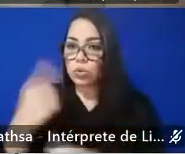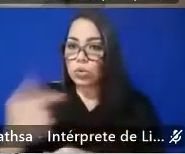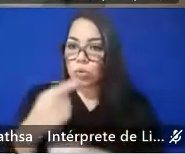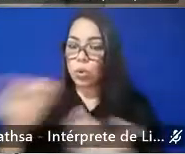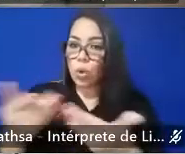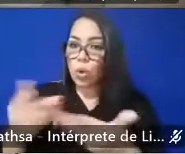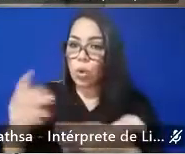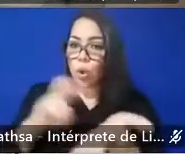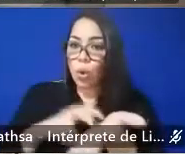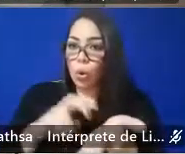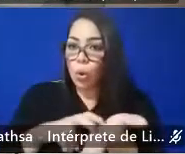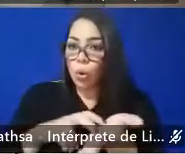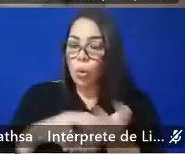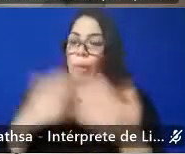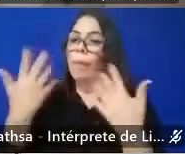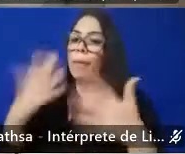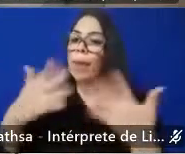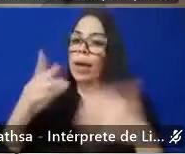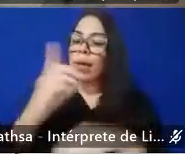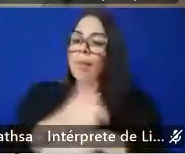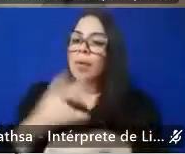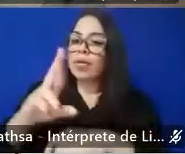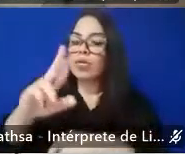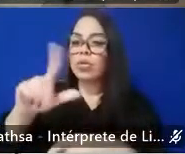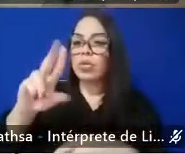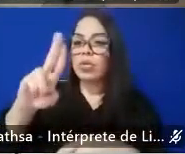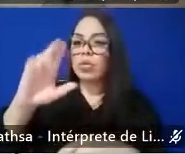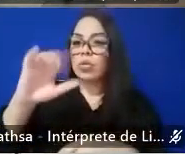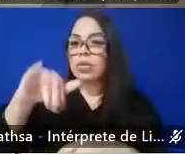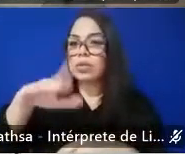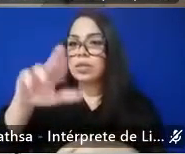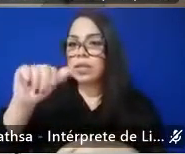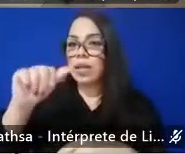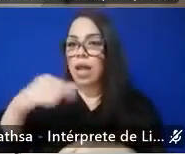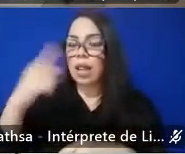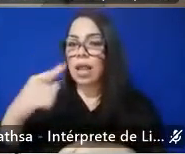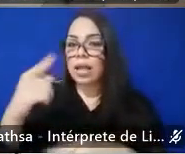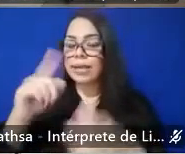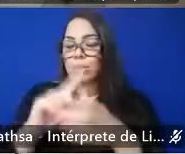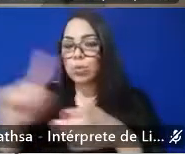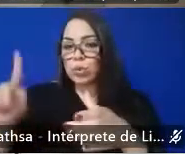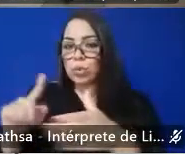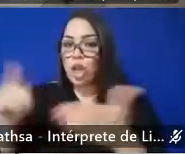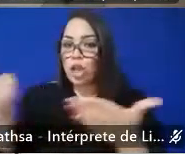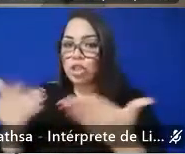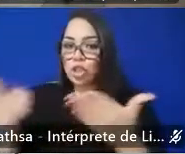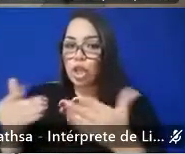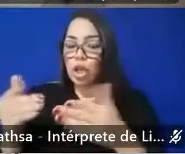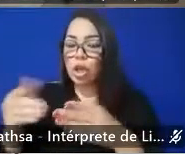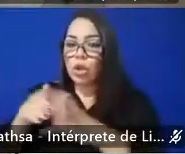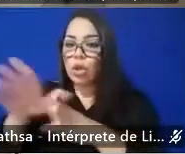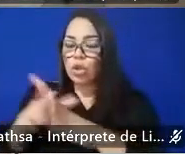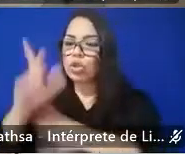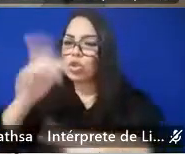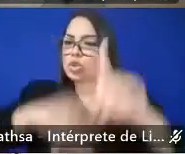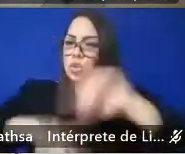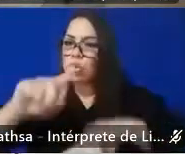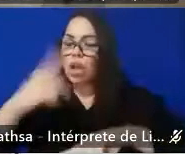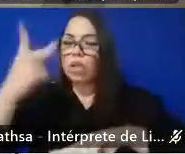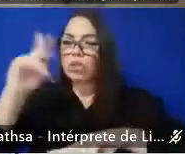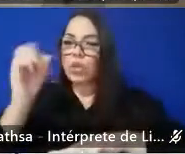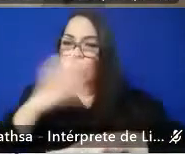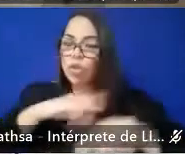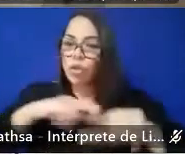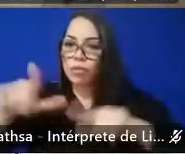parabenizada Doutora Luciana o que nos deixa na corregedoria desejado sucesso nas suas novas jornadas da cor usar